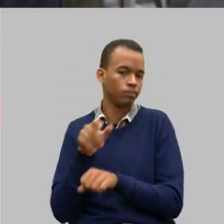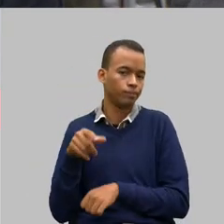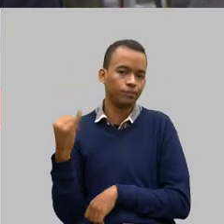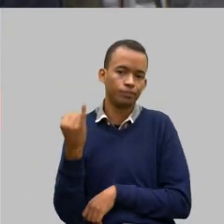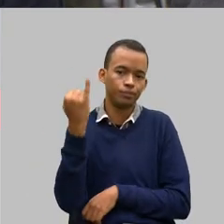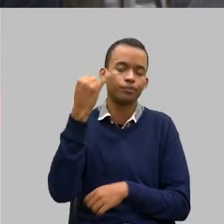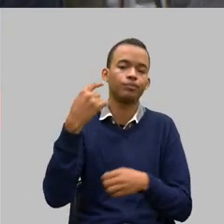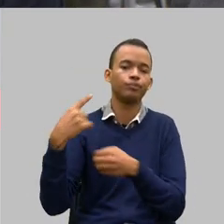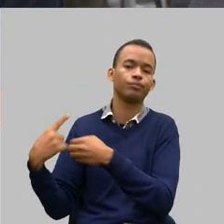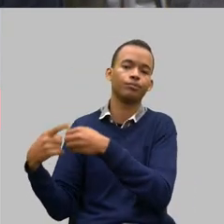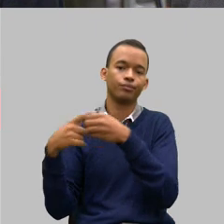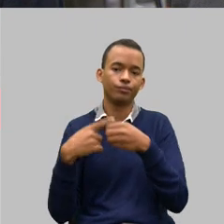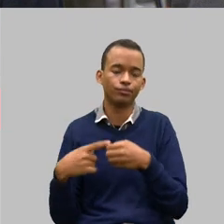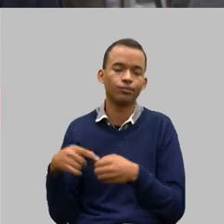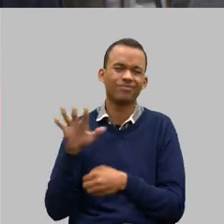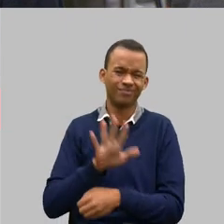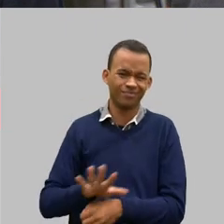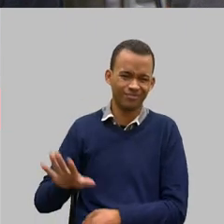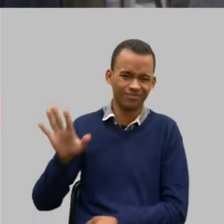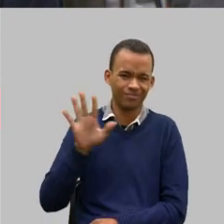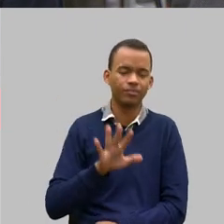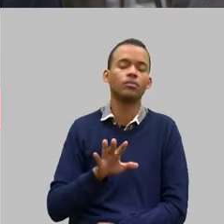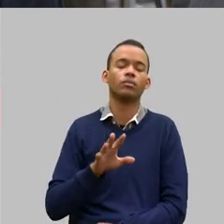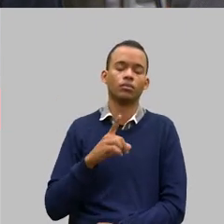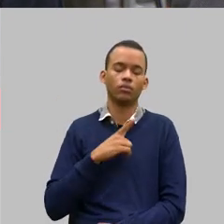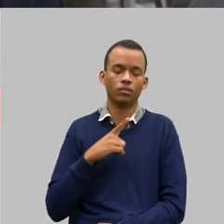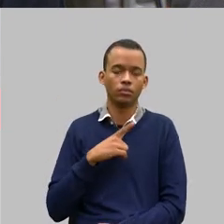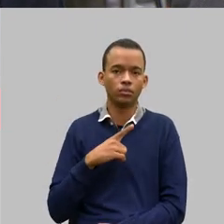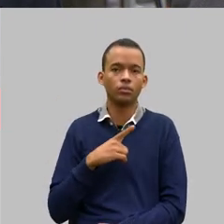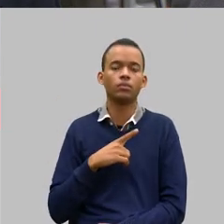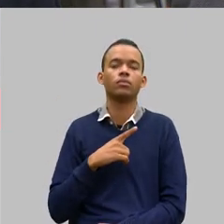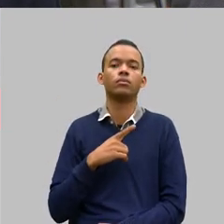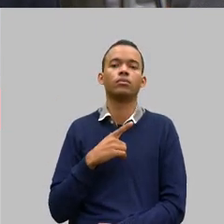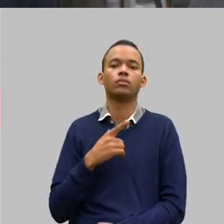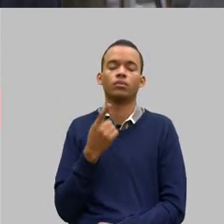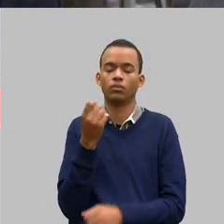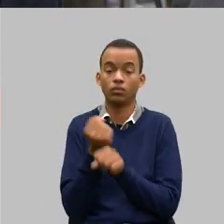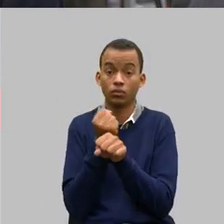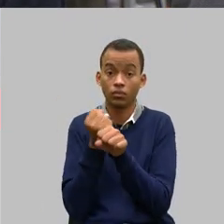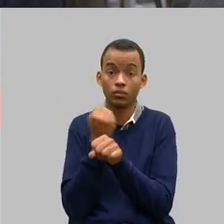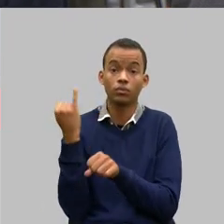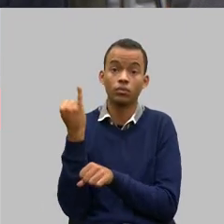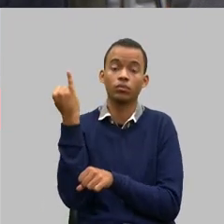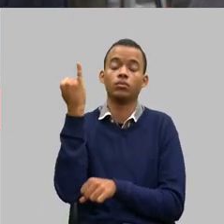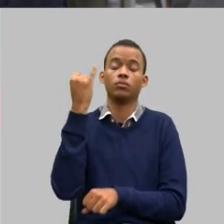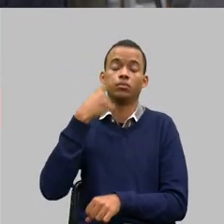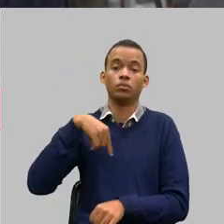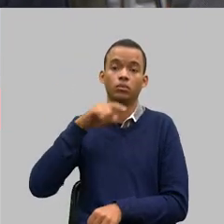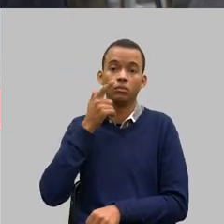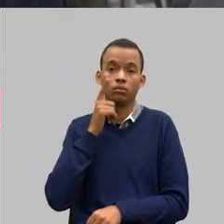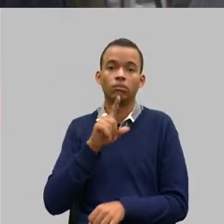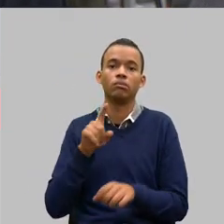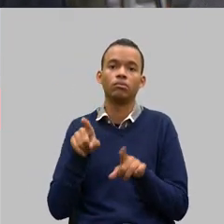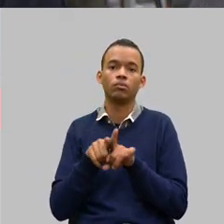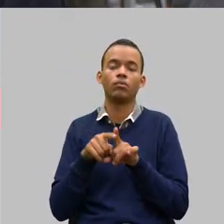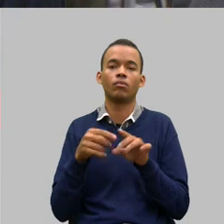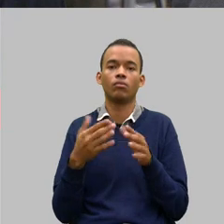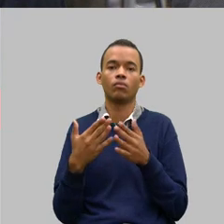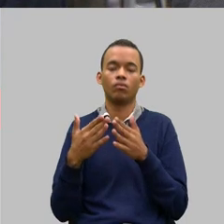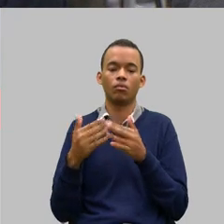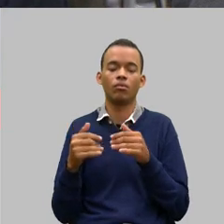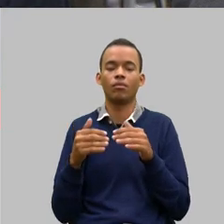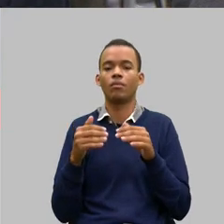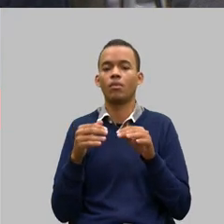Miraí Guiricema Santa Cruz calvado Guarani cicita eh a ligação completa entre